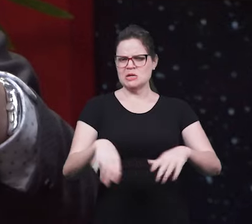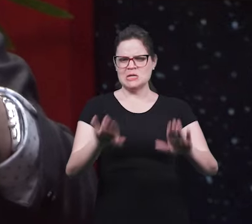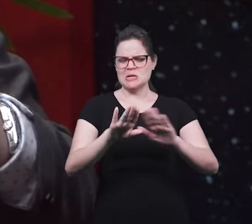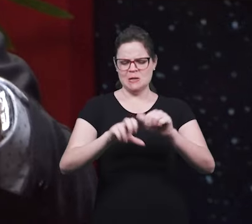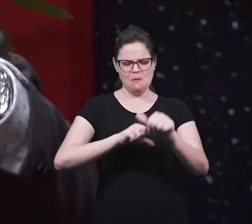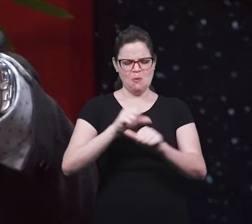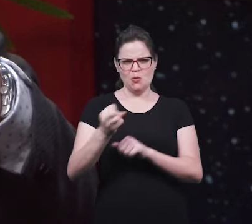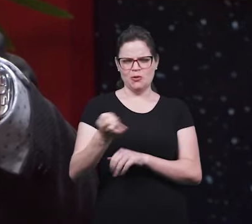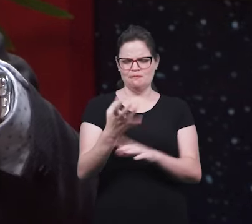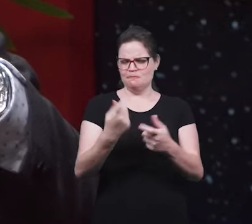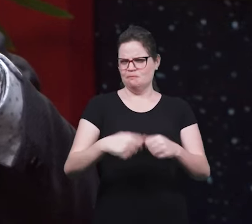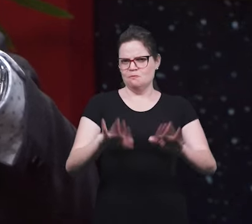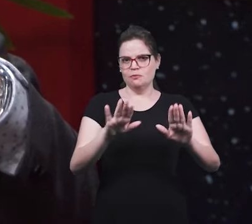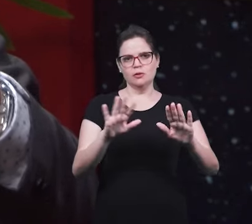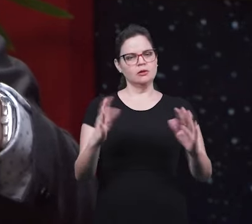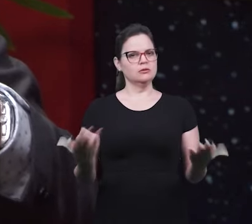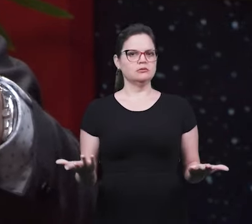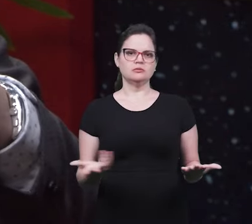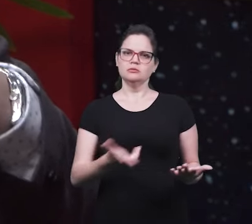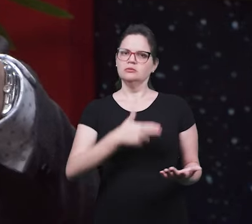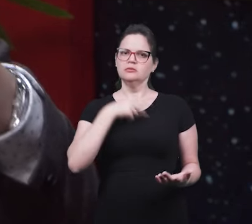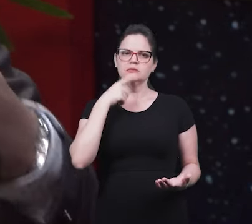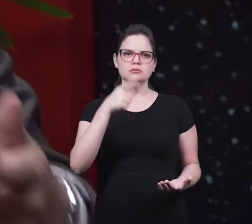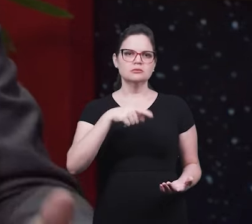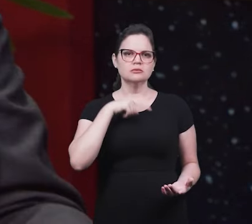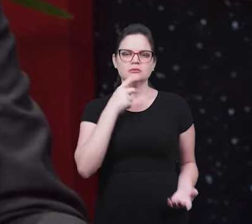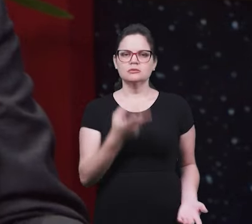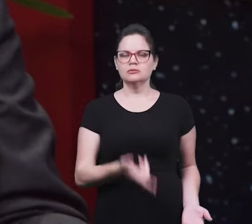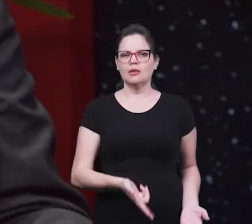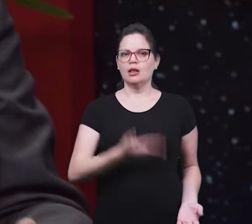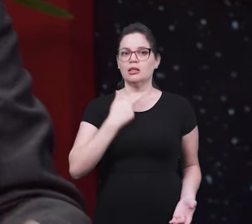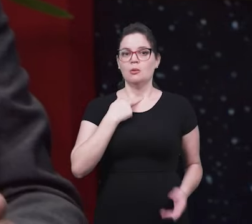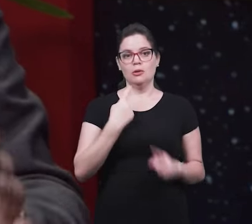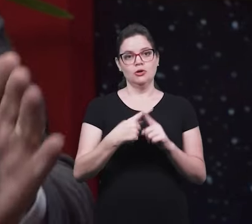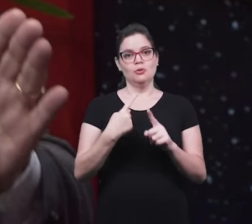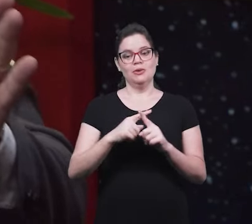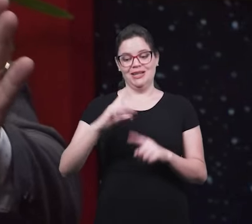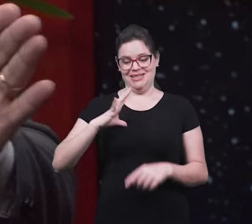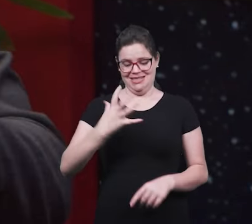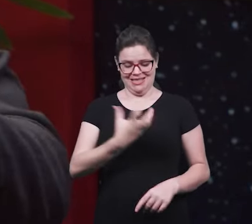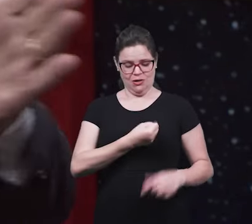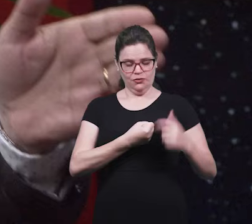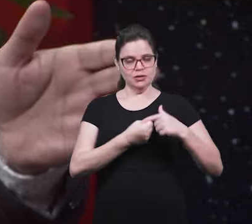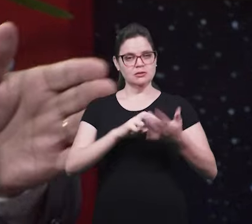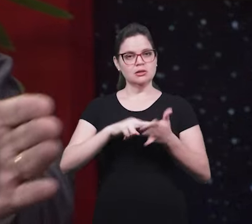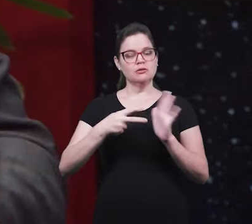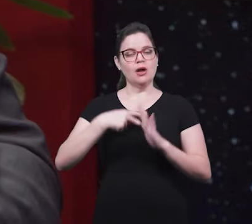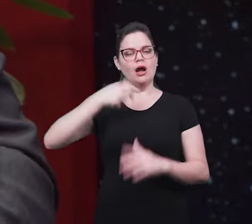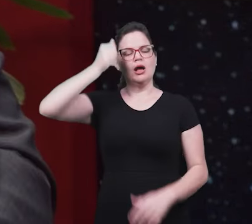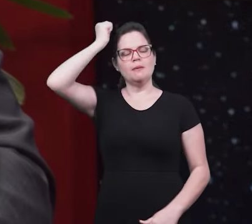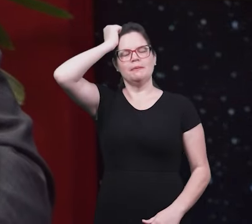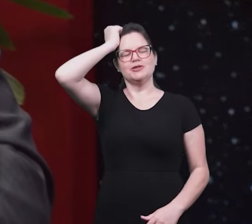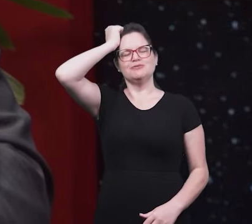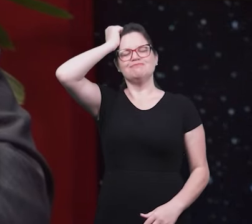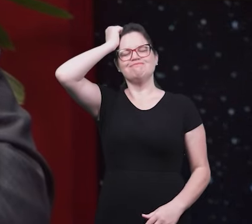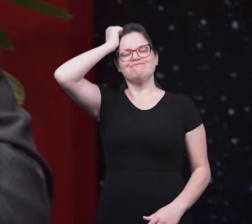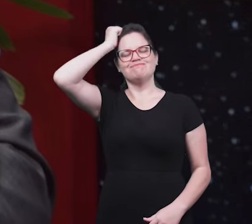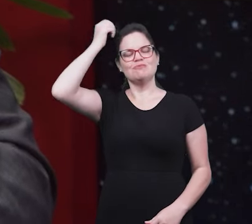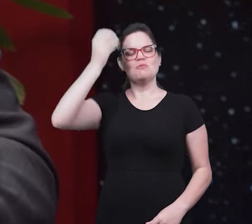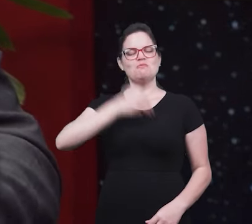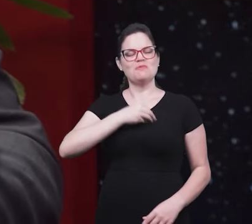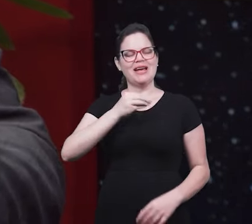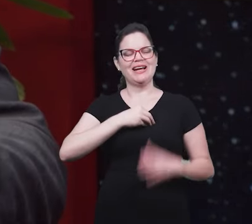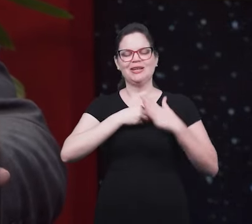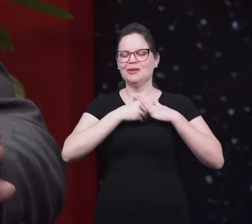arrependimento, é transformação, é conversão. Ou seja, dentro do que o pastor Sérgio falou,